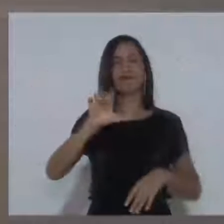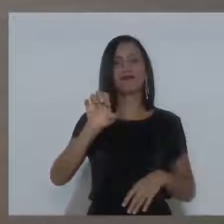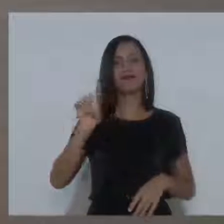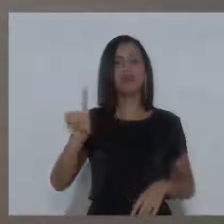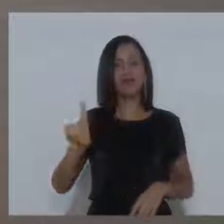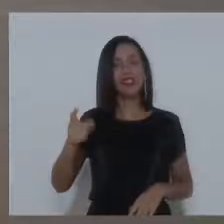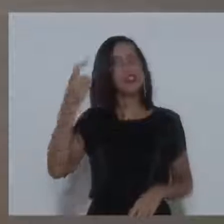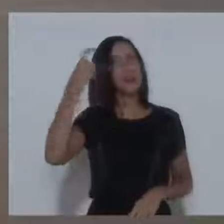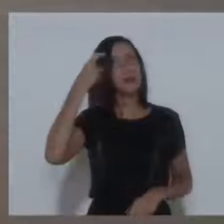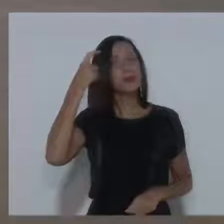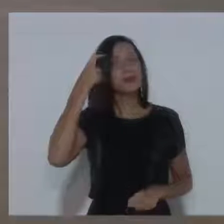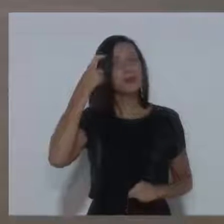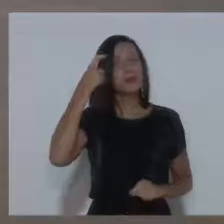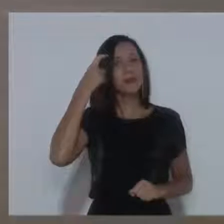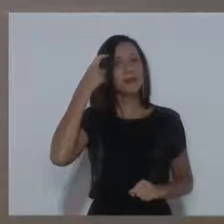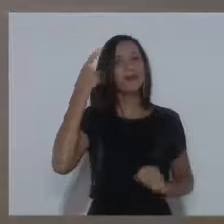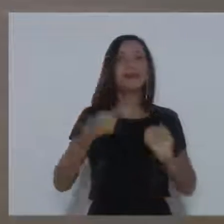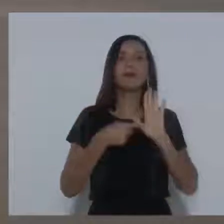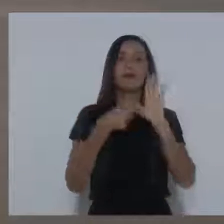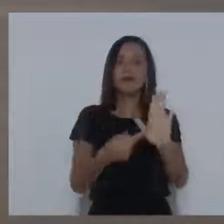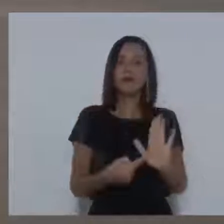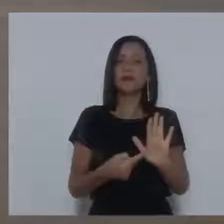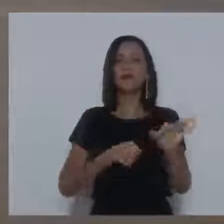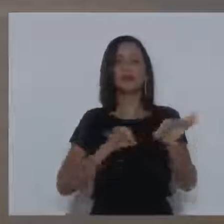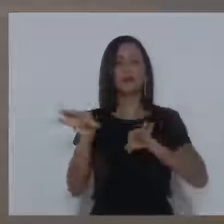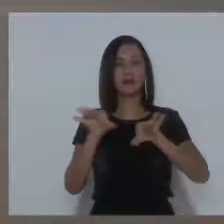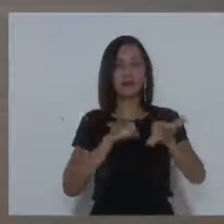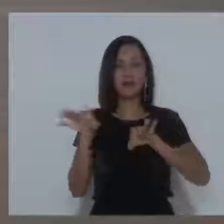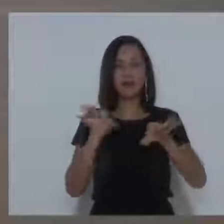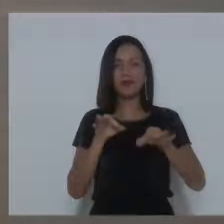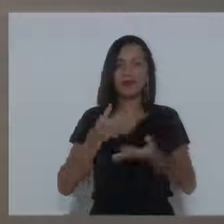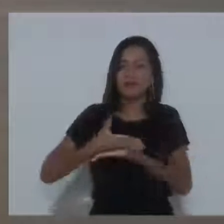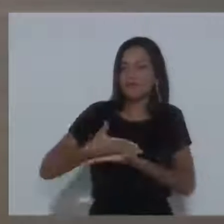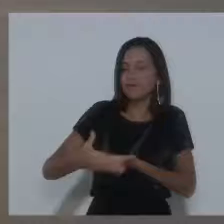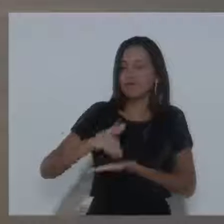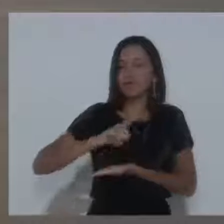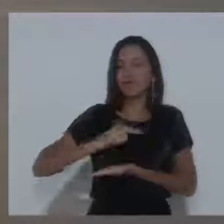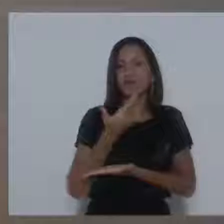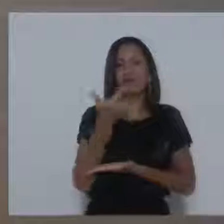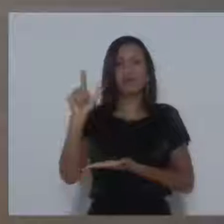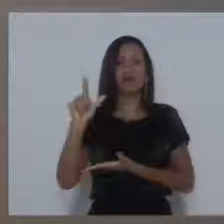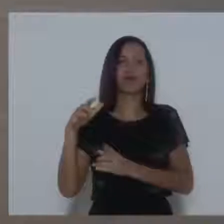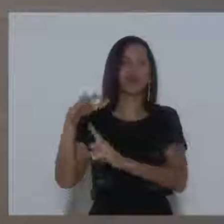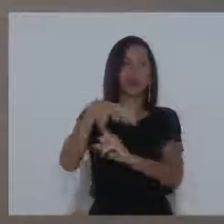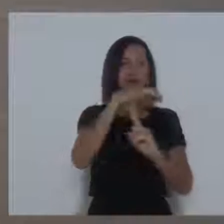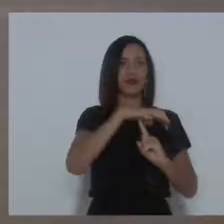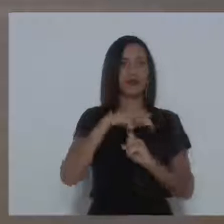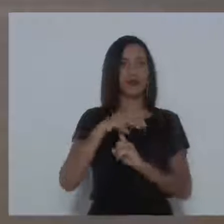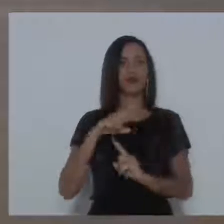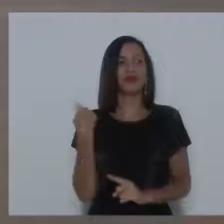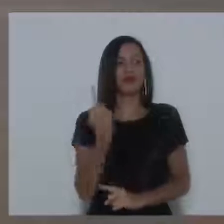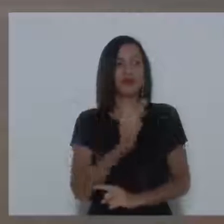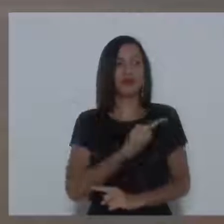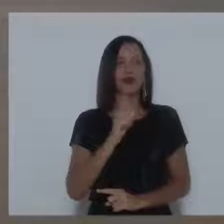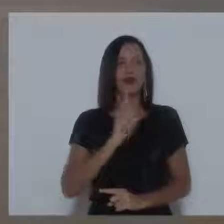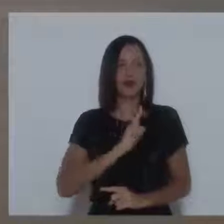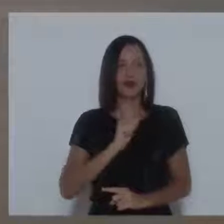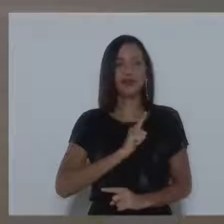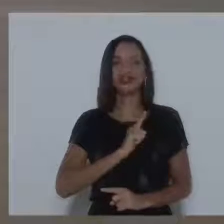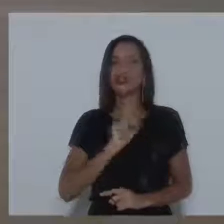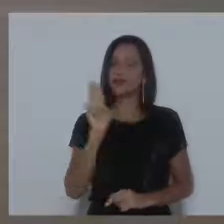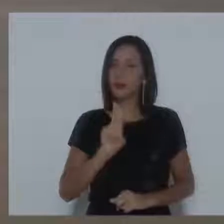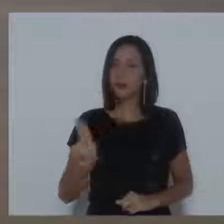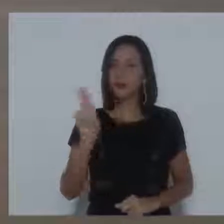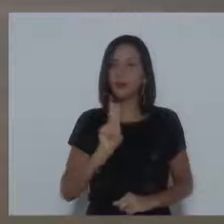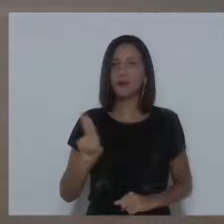não pensar em levar esse projeto, levar essa iniciativa para outras praças? Nós temos uma praça muito